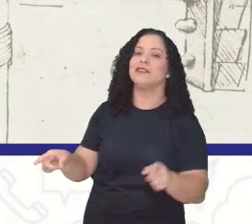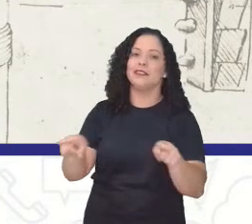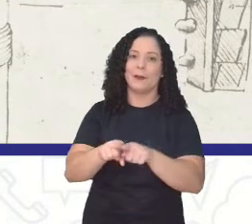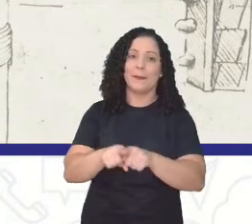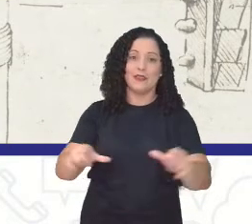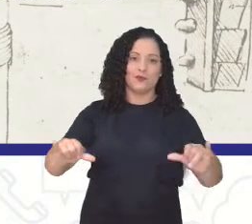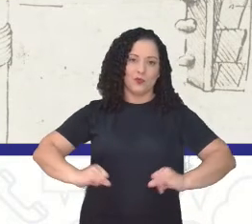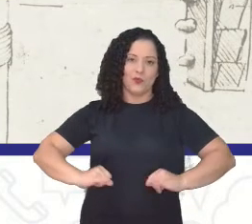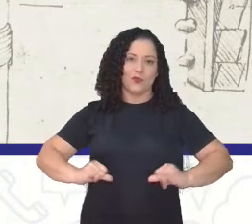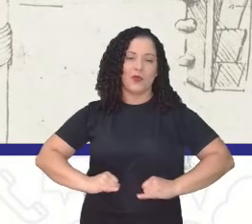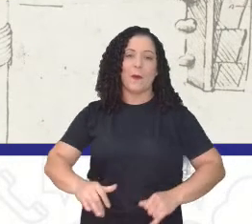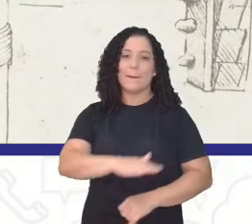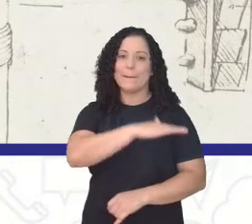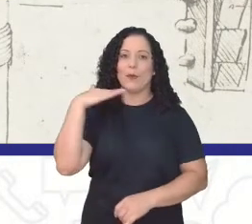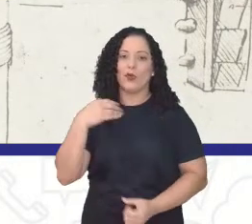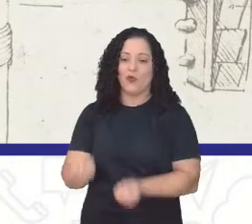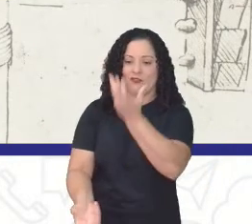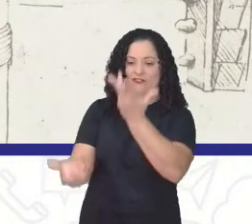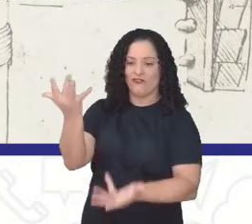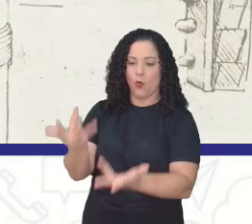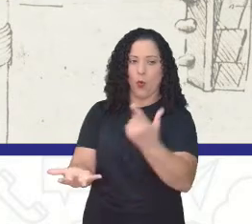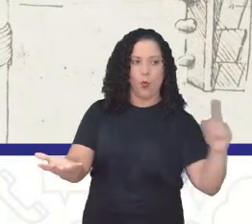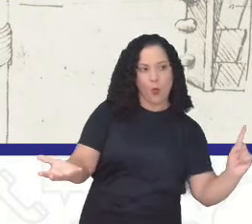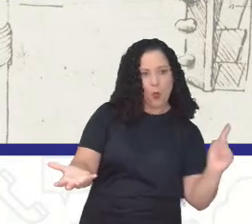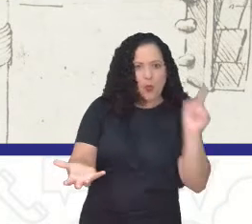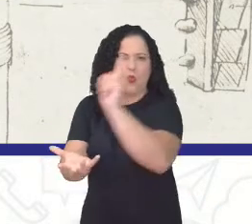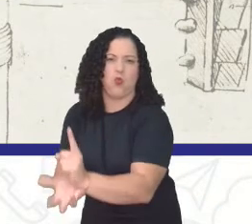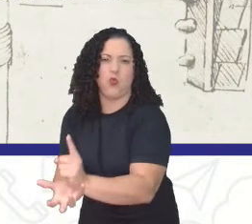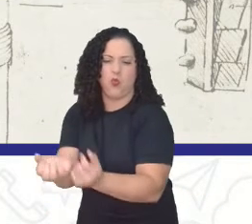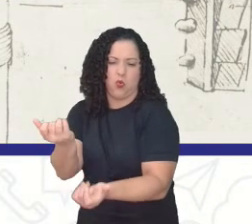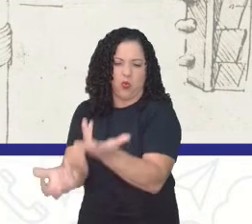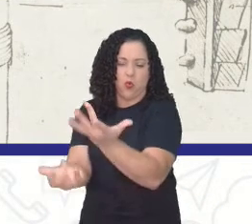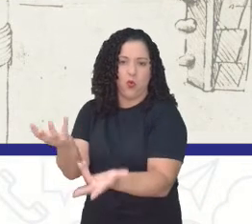né, na fogueira a mando da Inquisição. Esse camarada tá